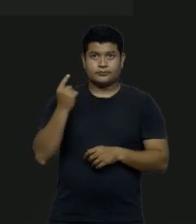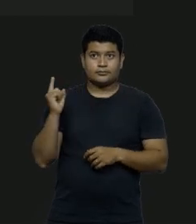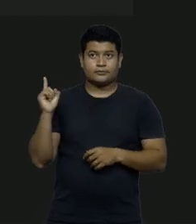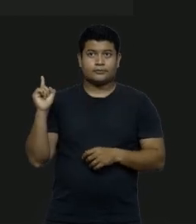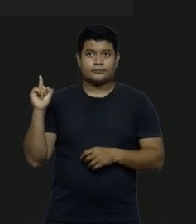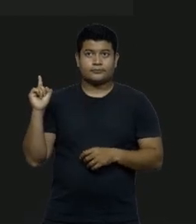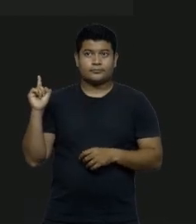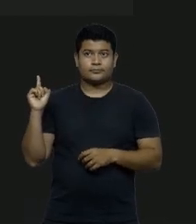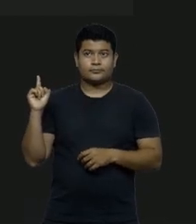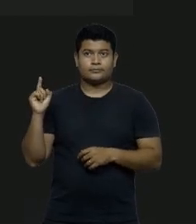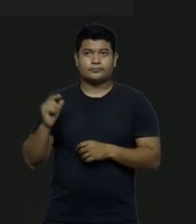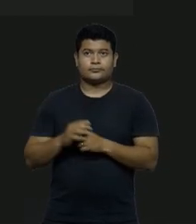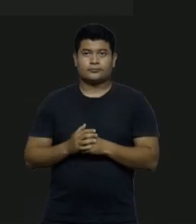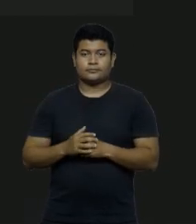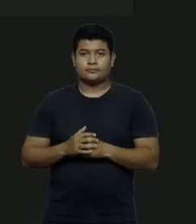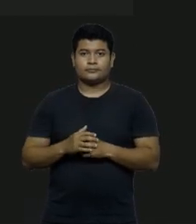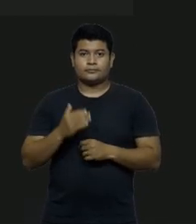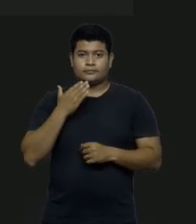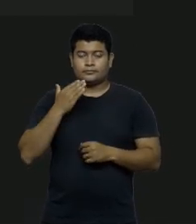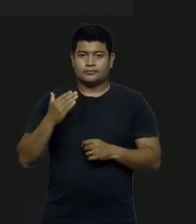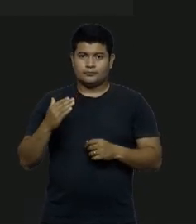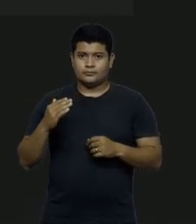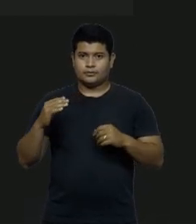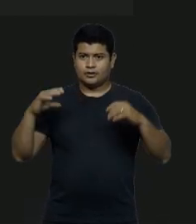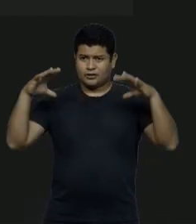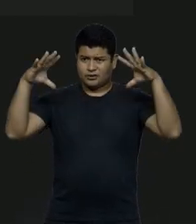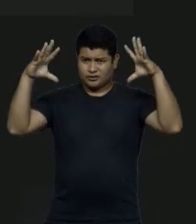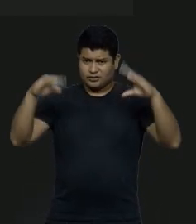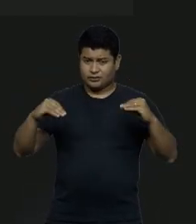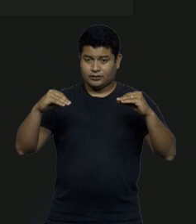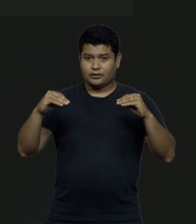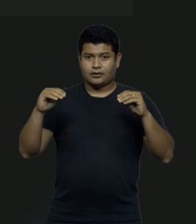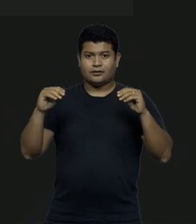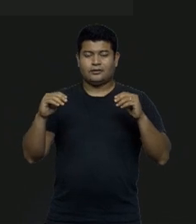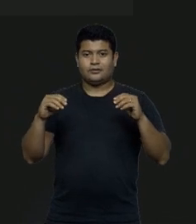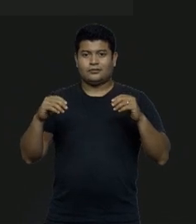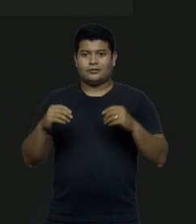eu pedi para pessoal desligar aquela música que facilita